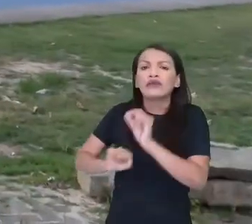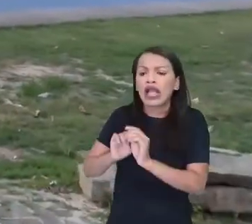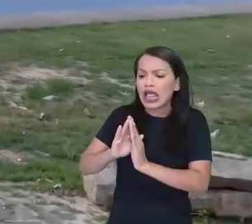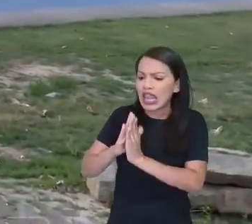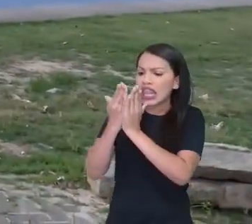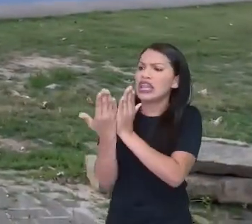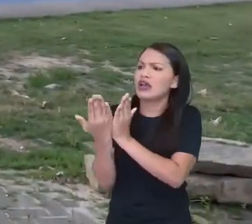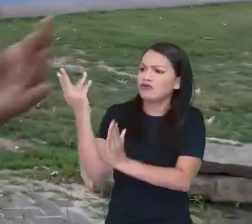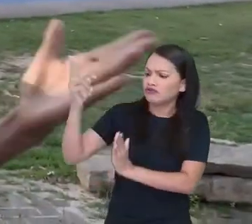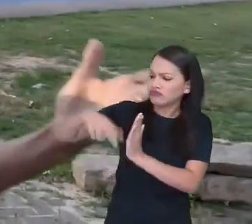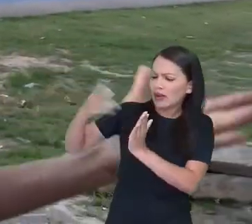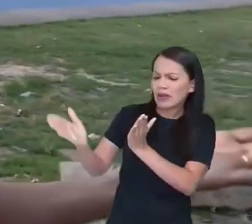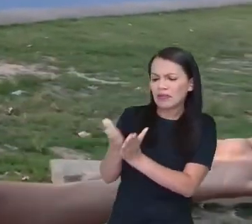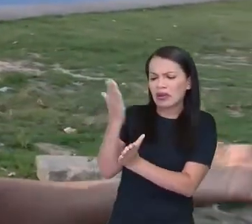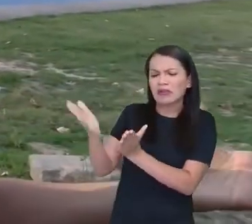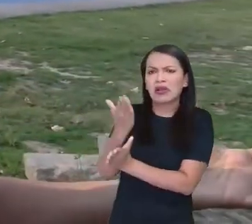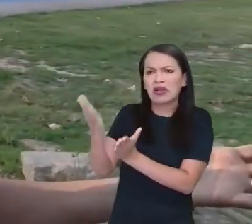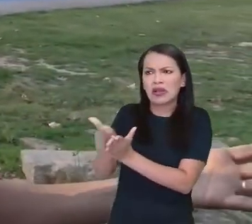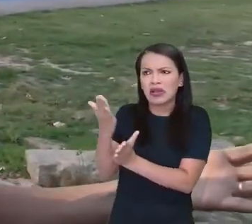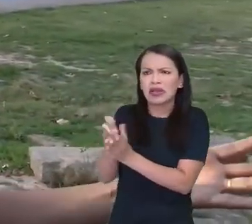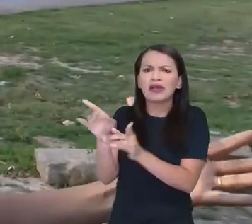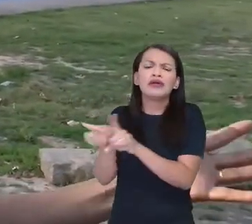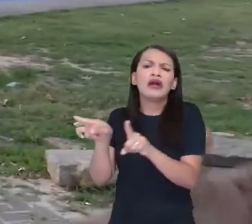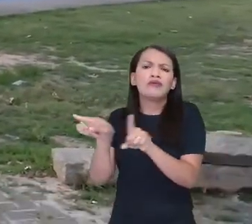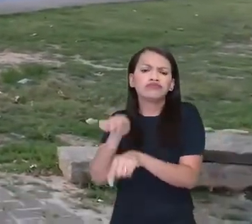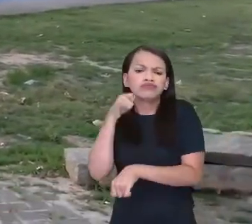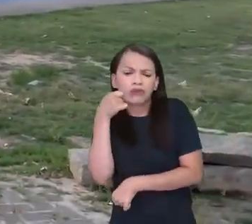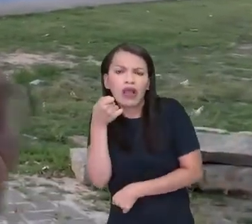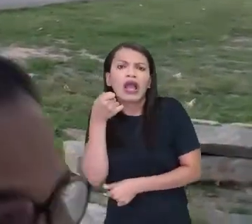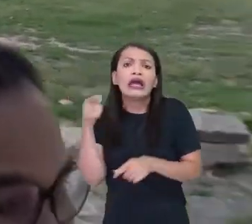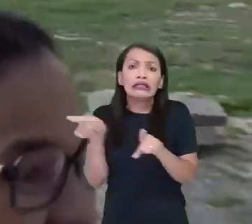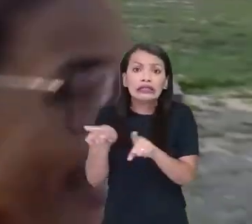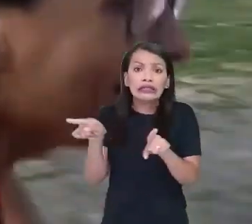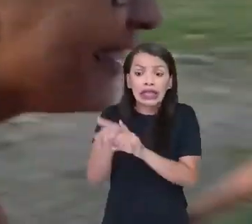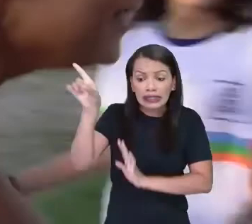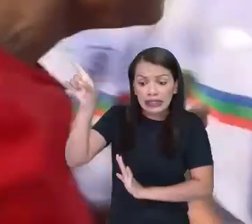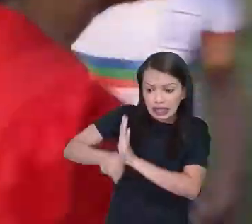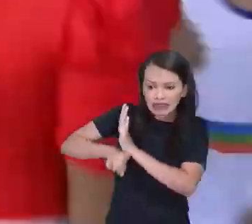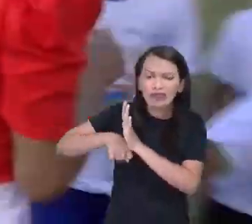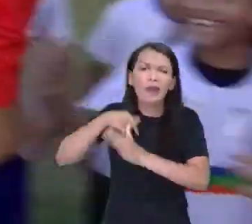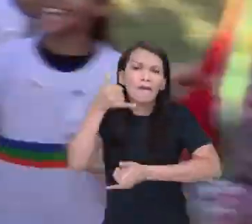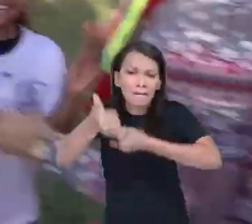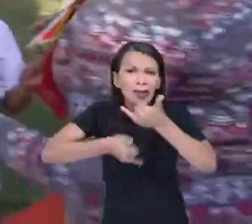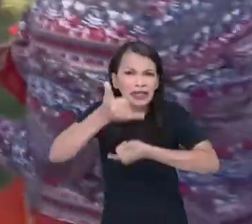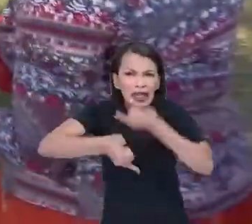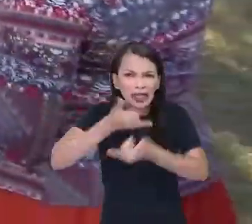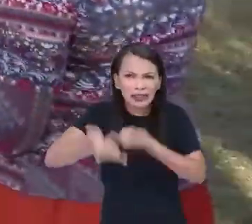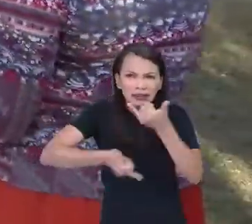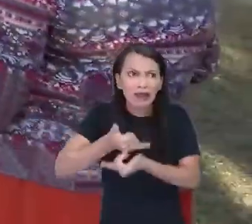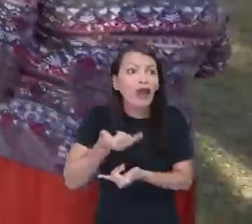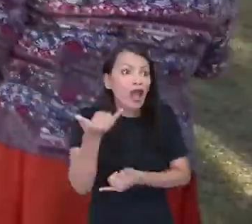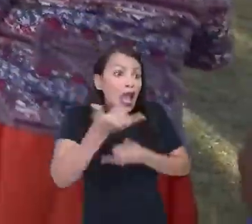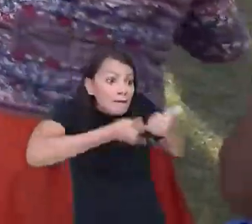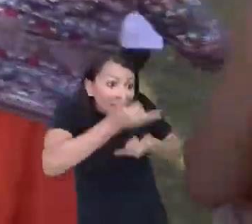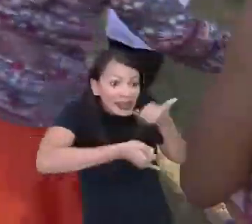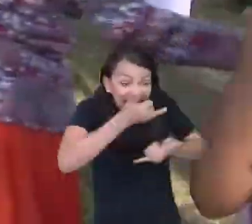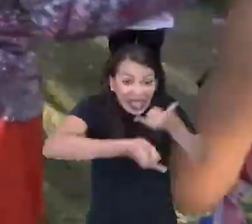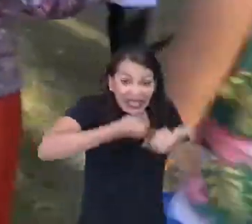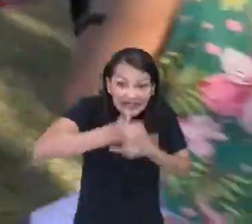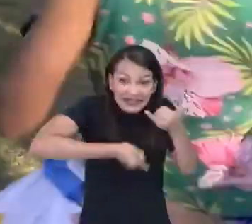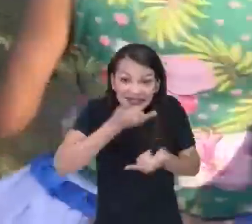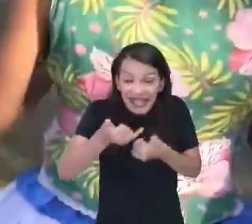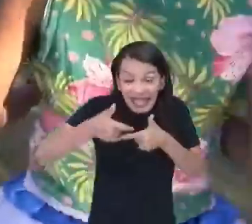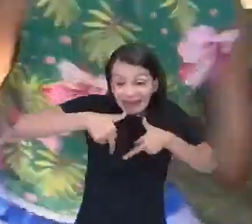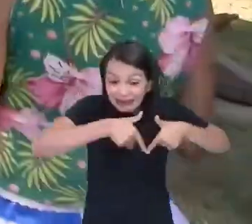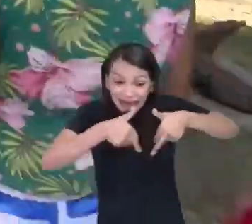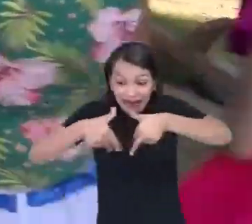e a pão, direito a ter brinquedos. Vamos lá? Brinquedos? Brinquedos, brinquedos, brinquedos,